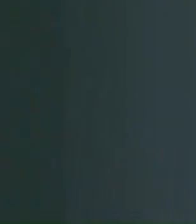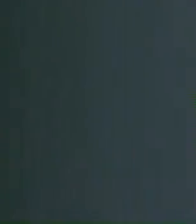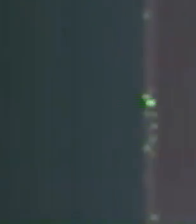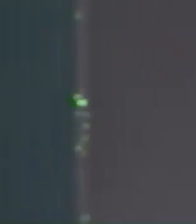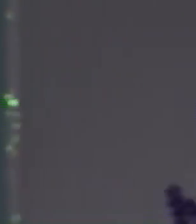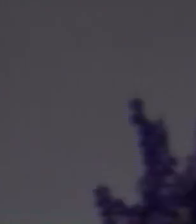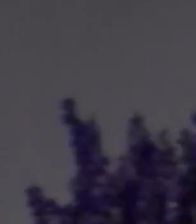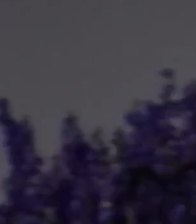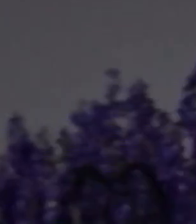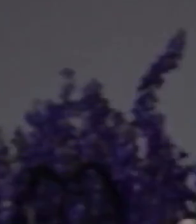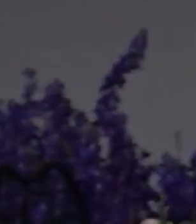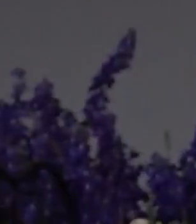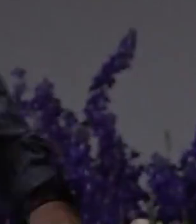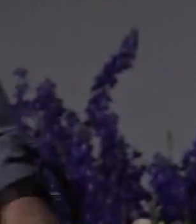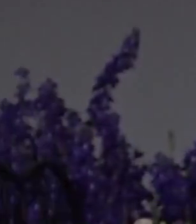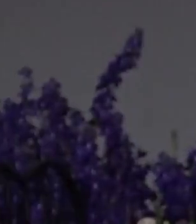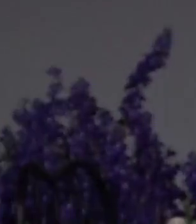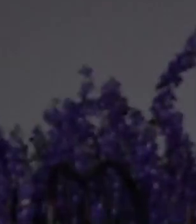Muitos abandonam,